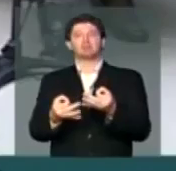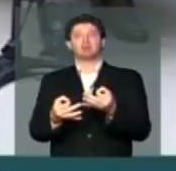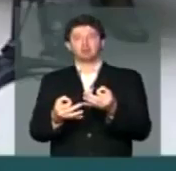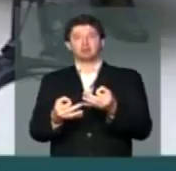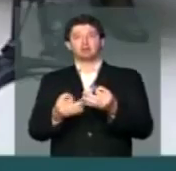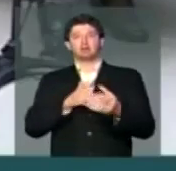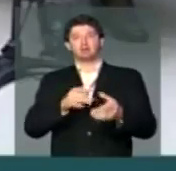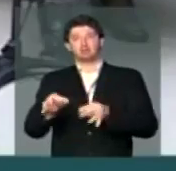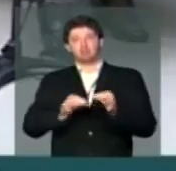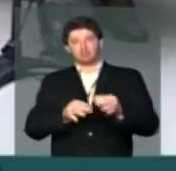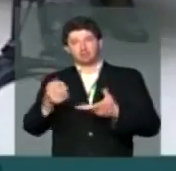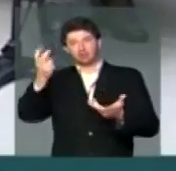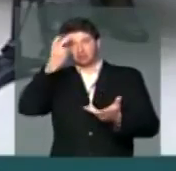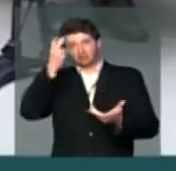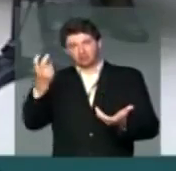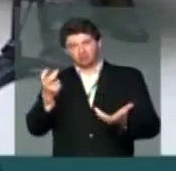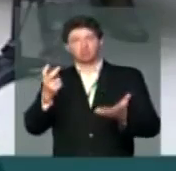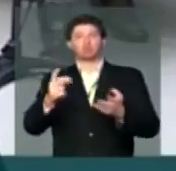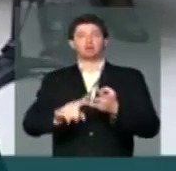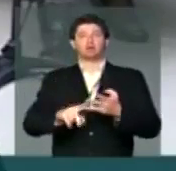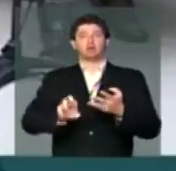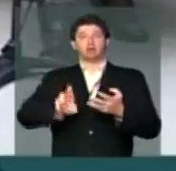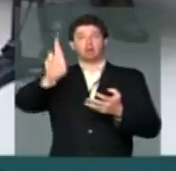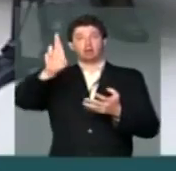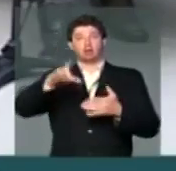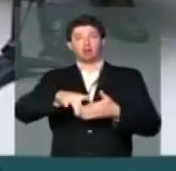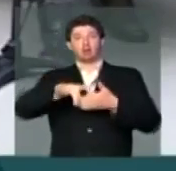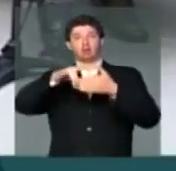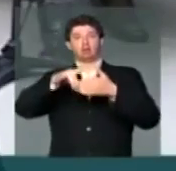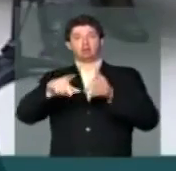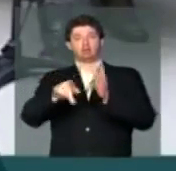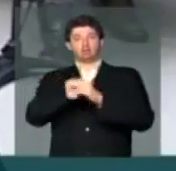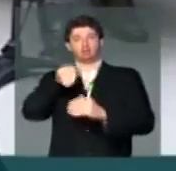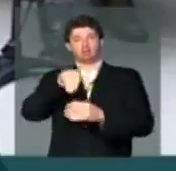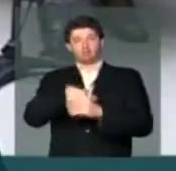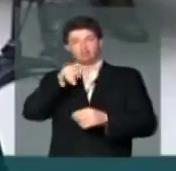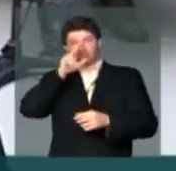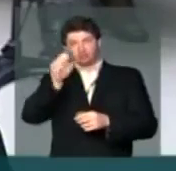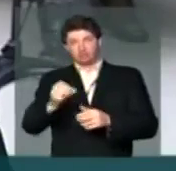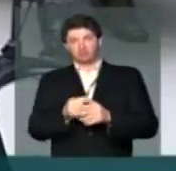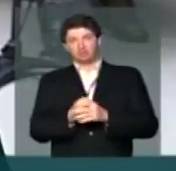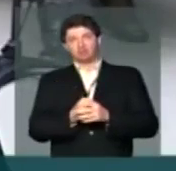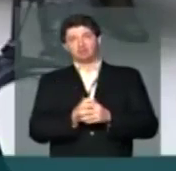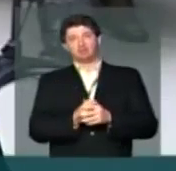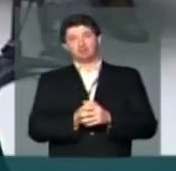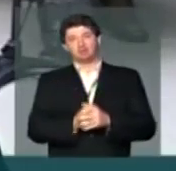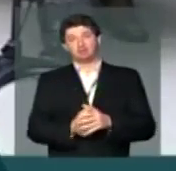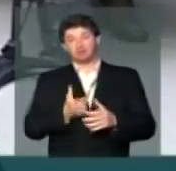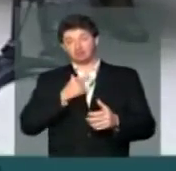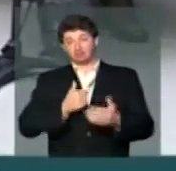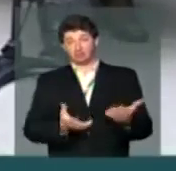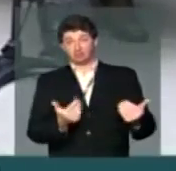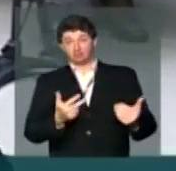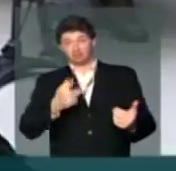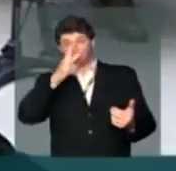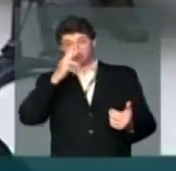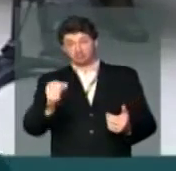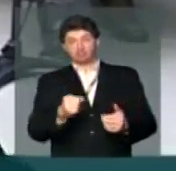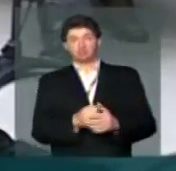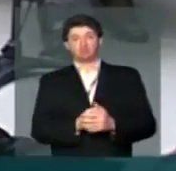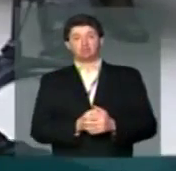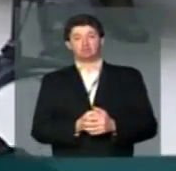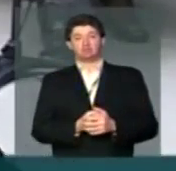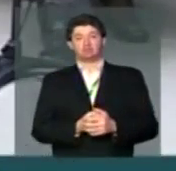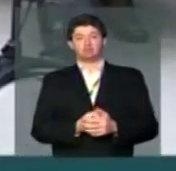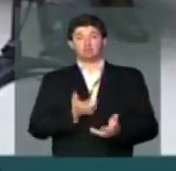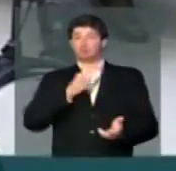preparo intelectual, traz a liderança de uma votação expressiva, traz a força da juventude e